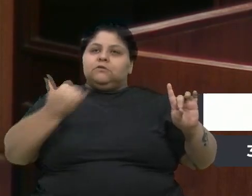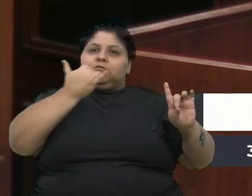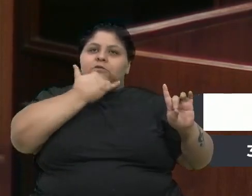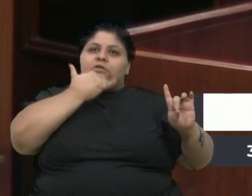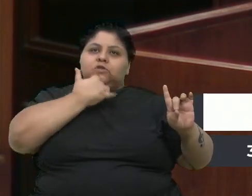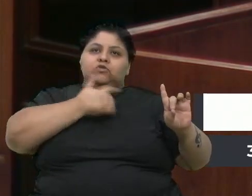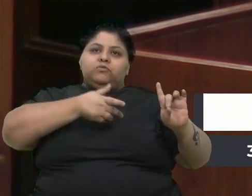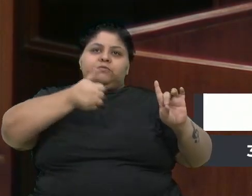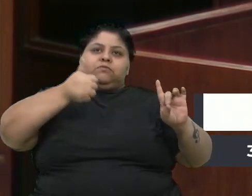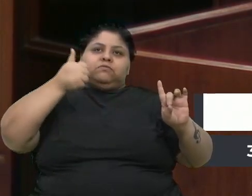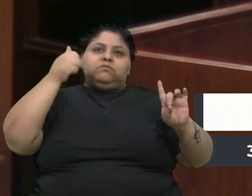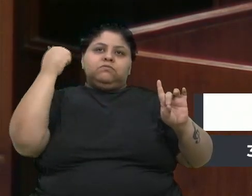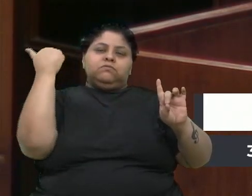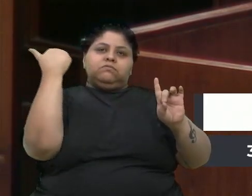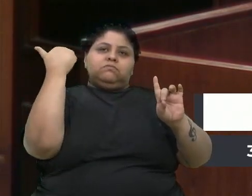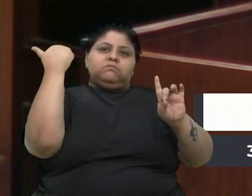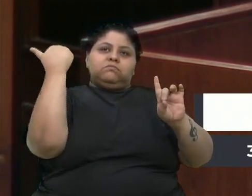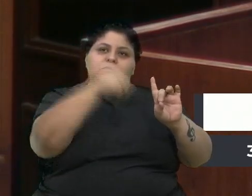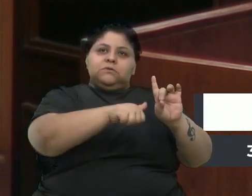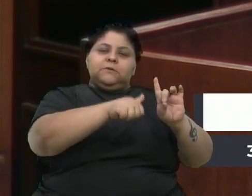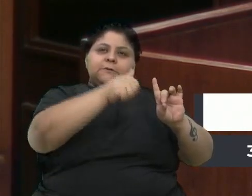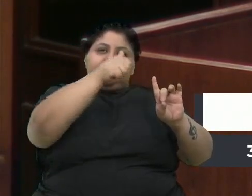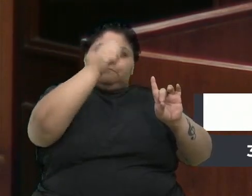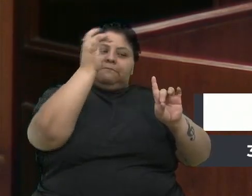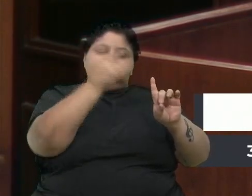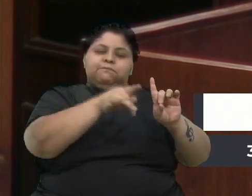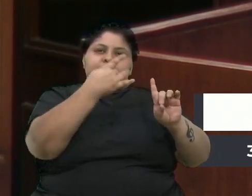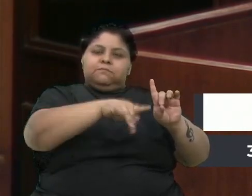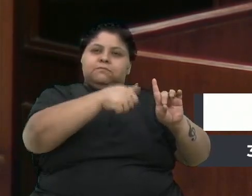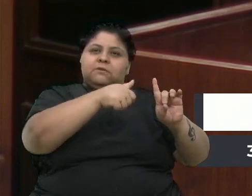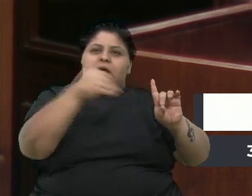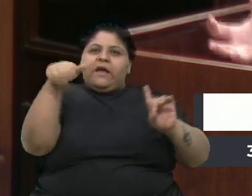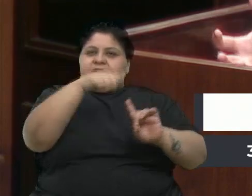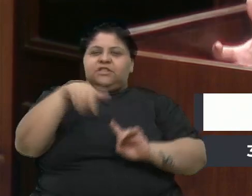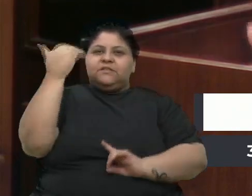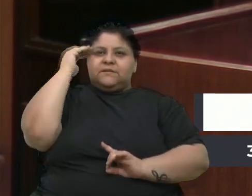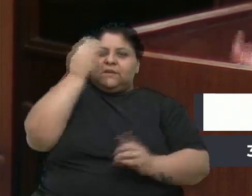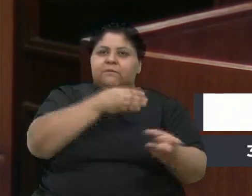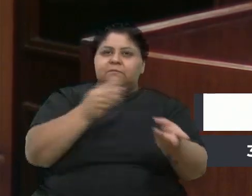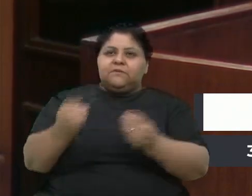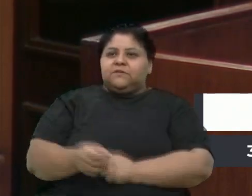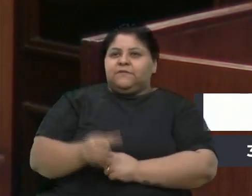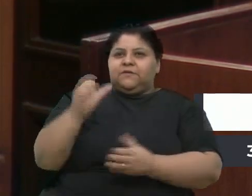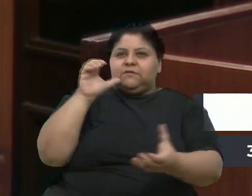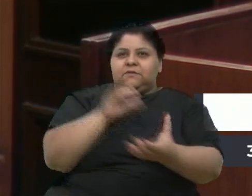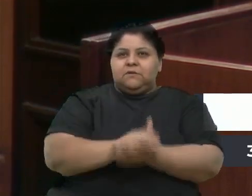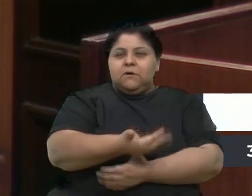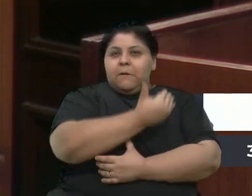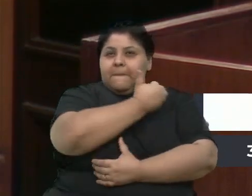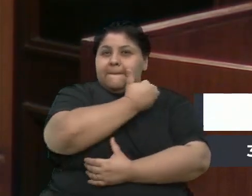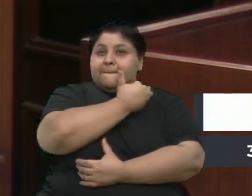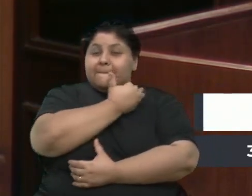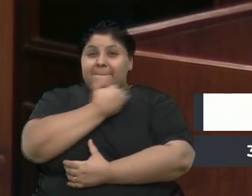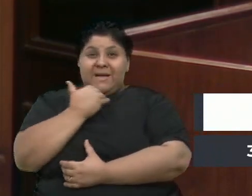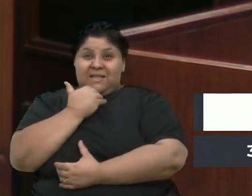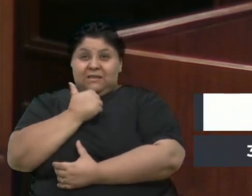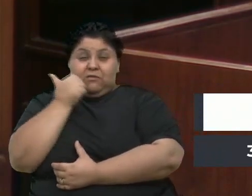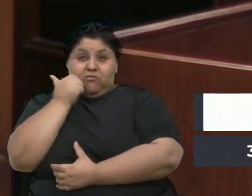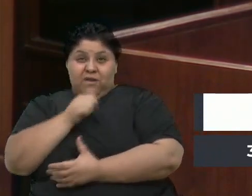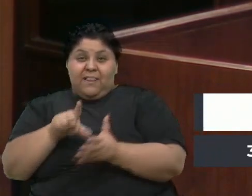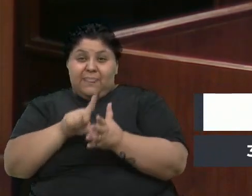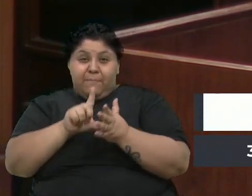órfãos do feminicídio. A gente sabe que muitas vezes os companheiros matam a mulher e acabam se matando também, e aquela